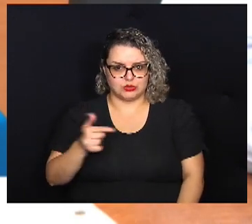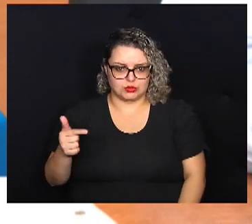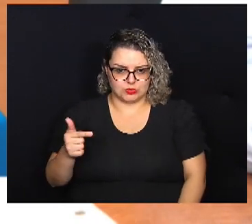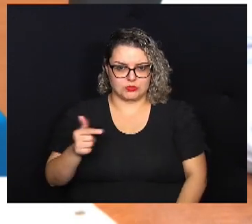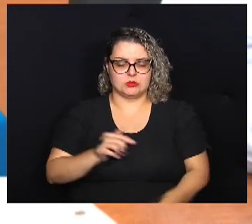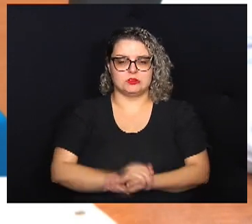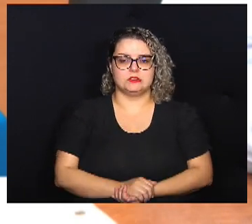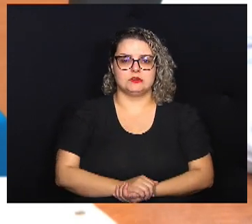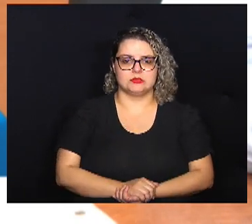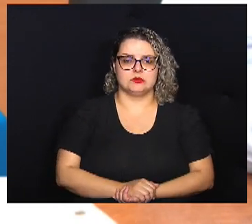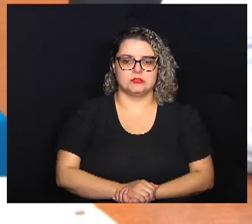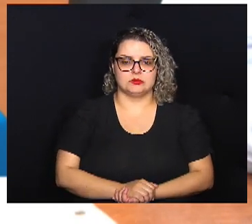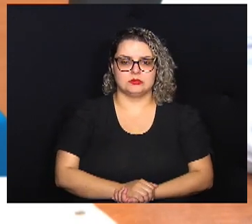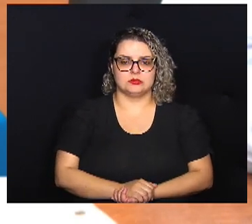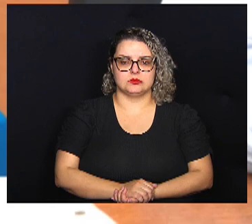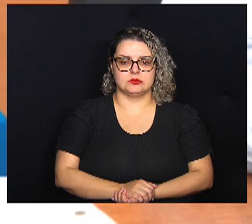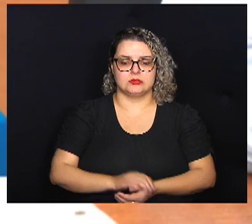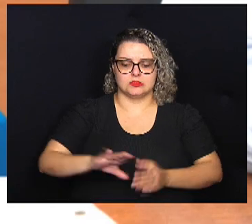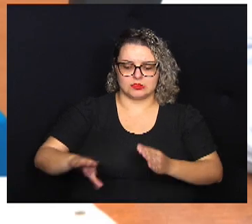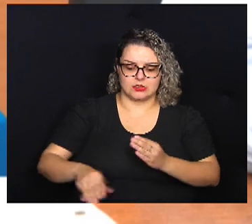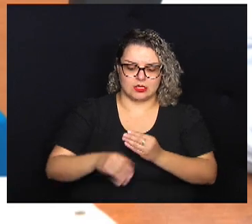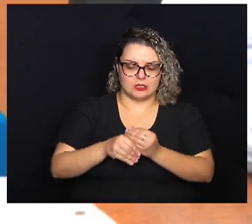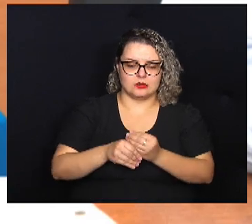110/2022 e a emenda